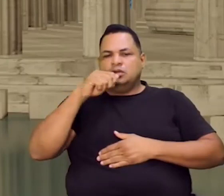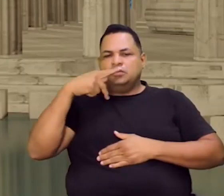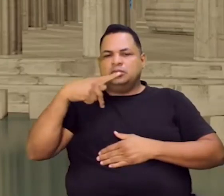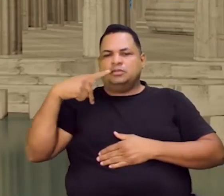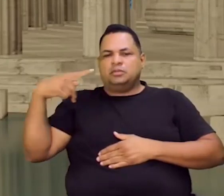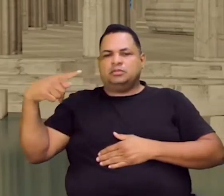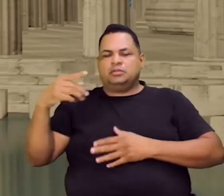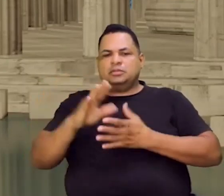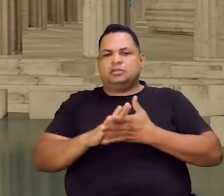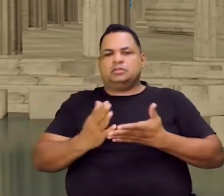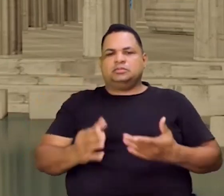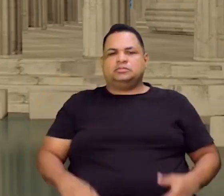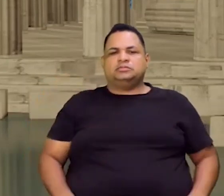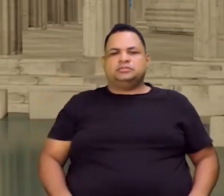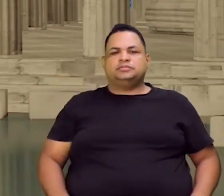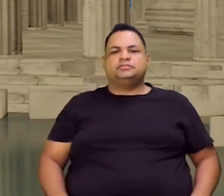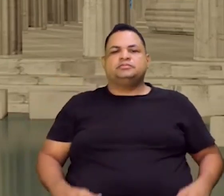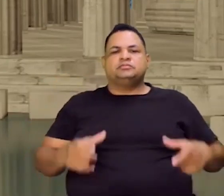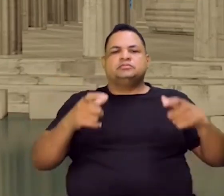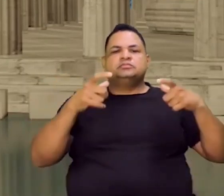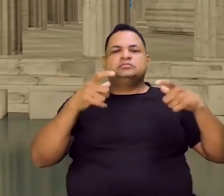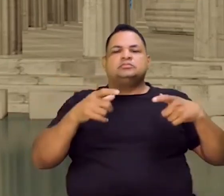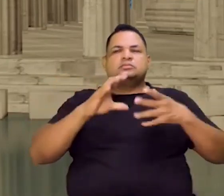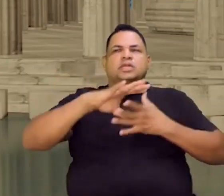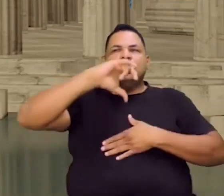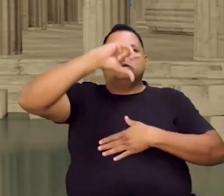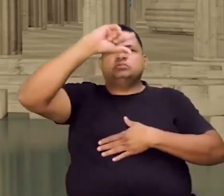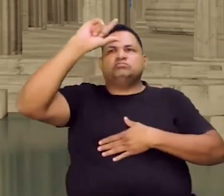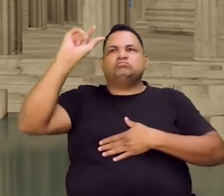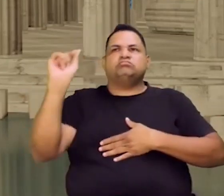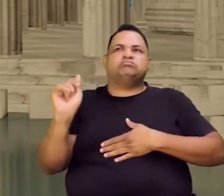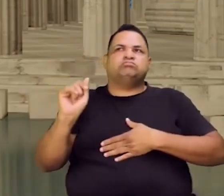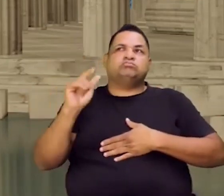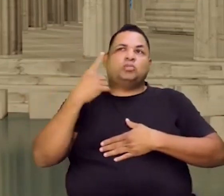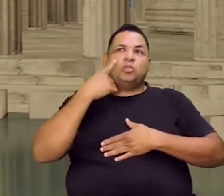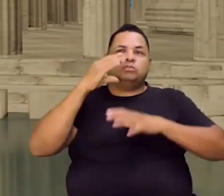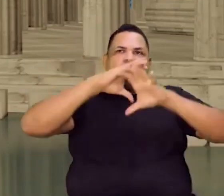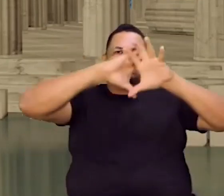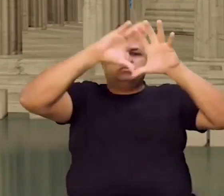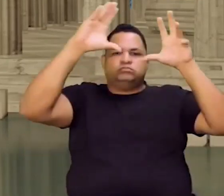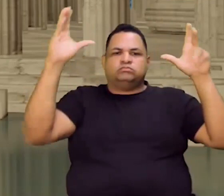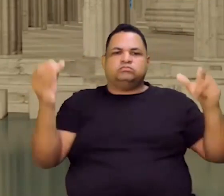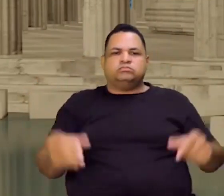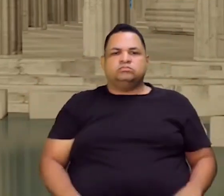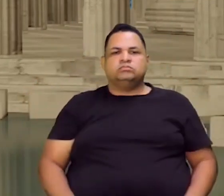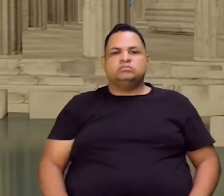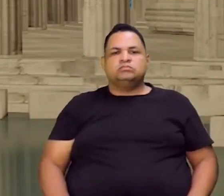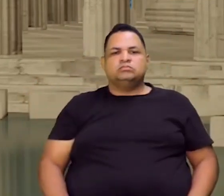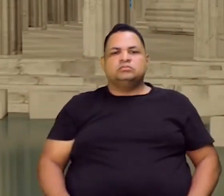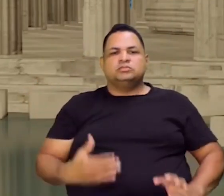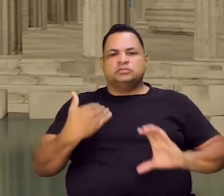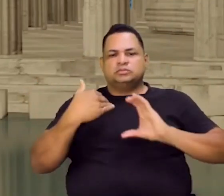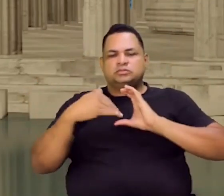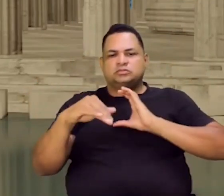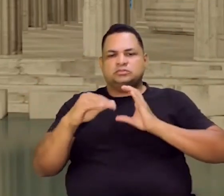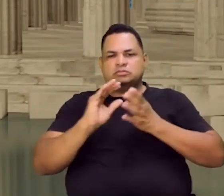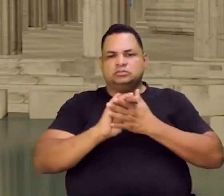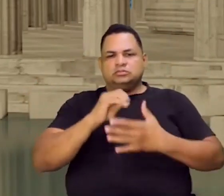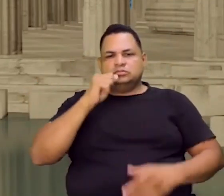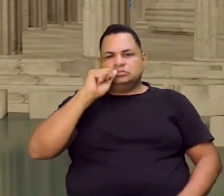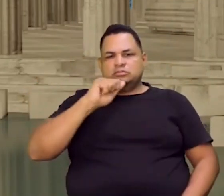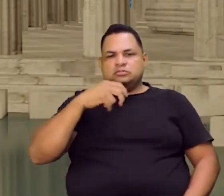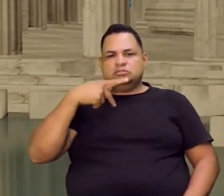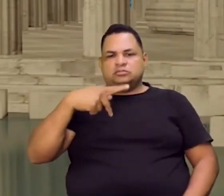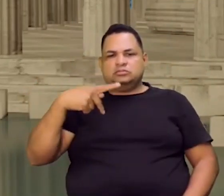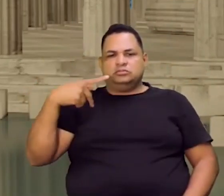planetas. Localiza onde está a Lua, muito legal. Vou mandar para vocês lá no grupo, ok? Os professores presenciais vão entregar e